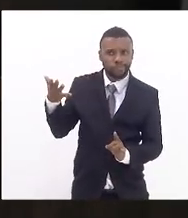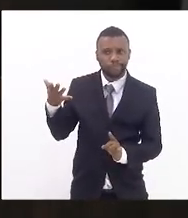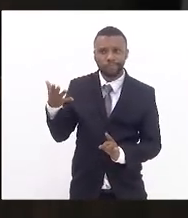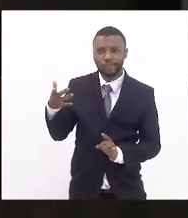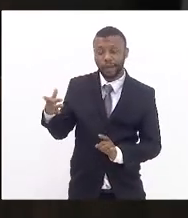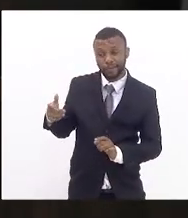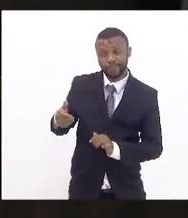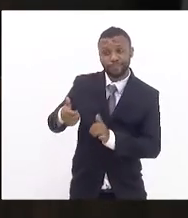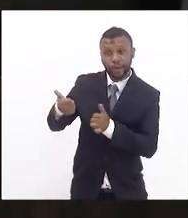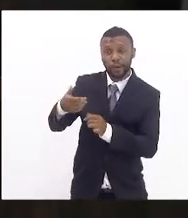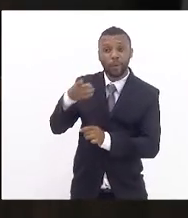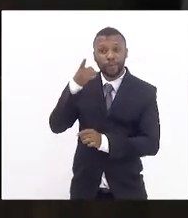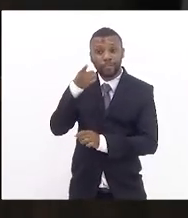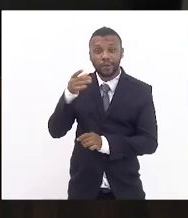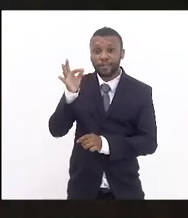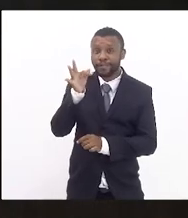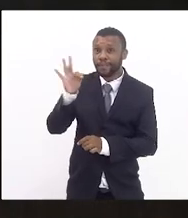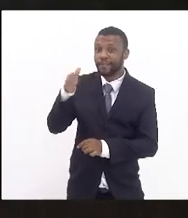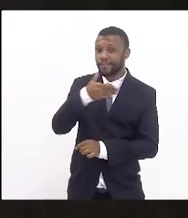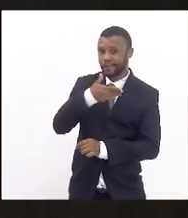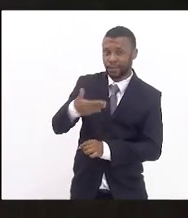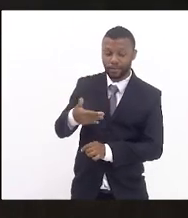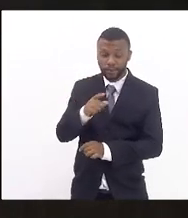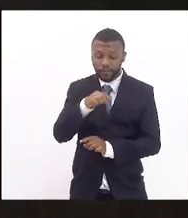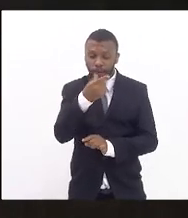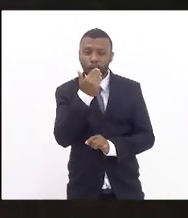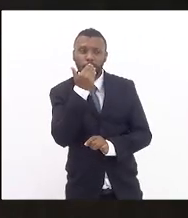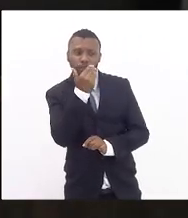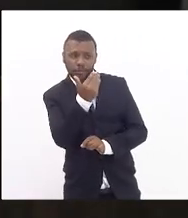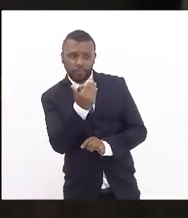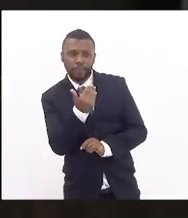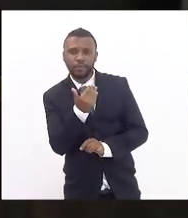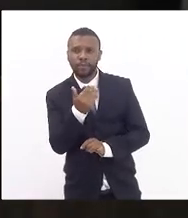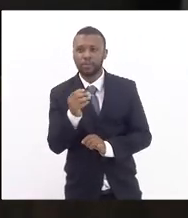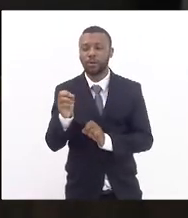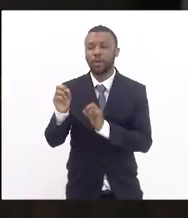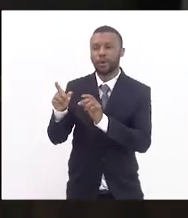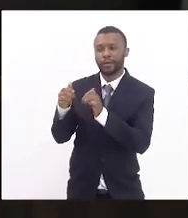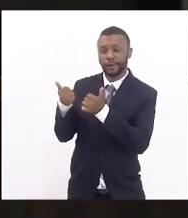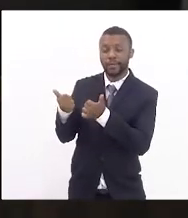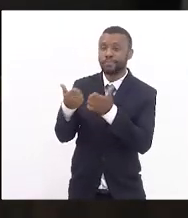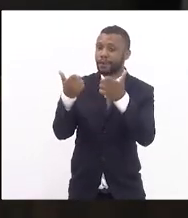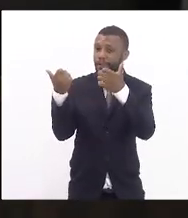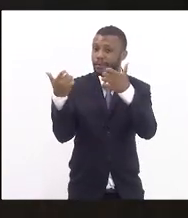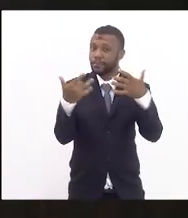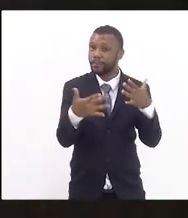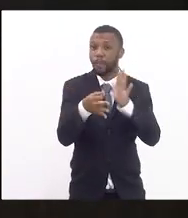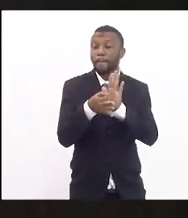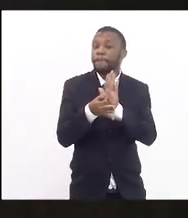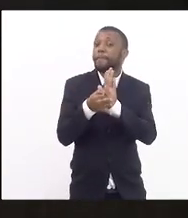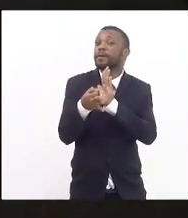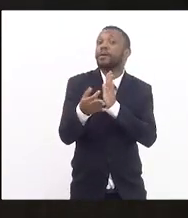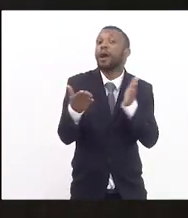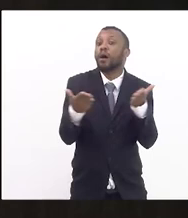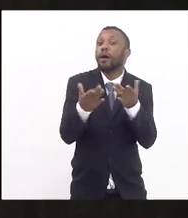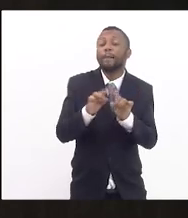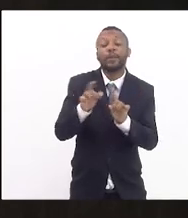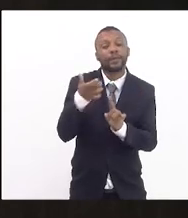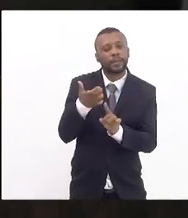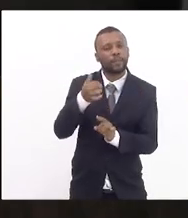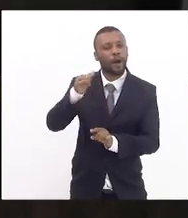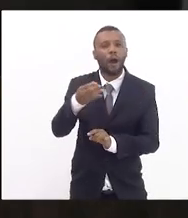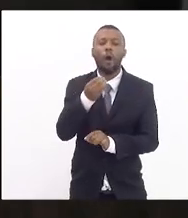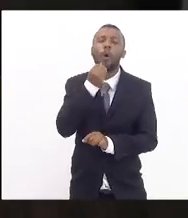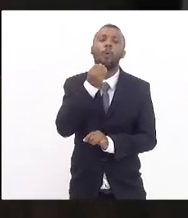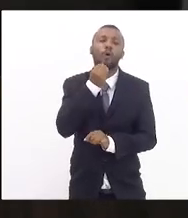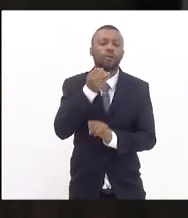estadual. Pela ordem, depois. Vossa Excelência vai dar, emitir o parecer. Vou dar o parecer agora, mas depois eu queria um... Ao